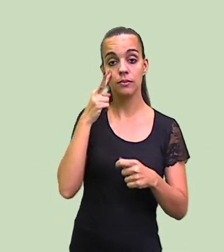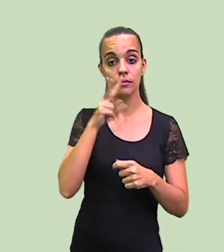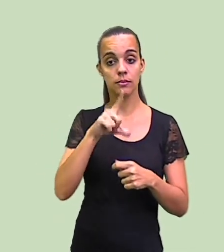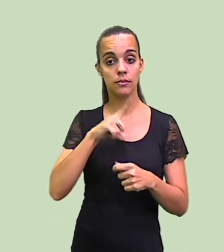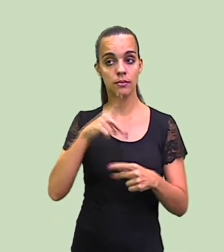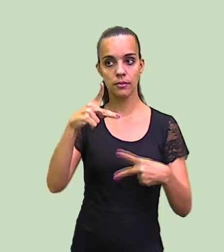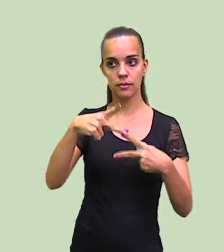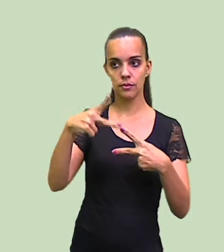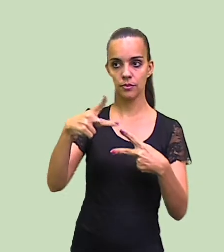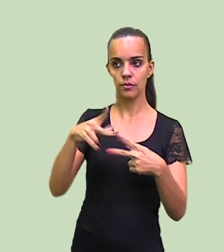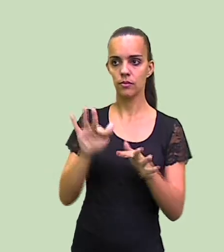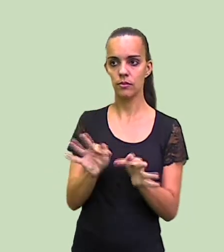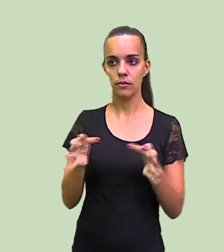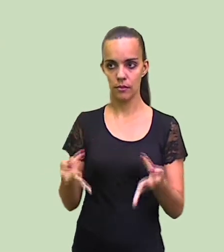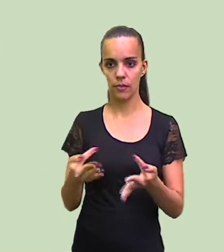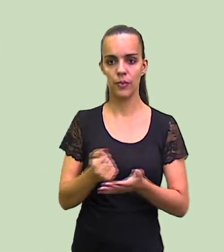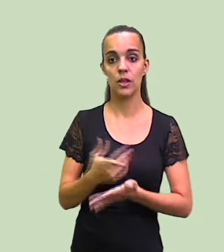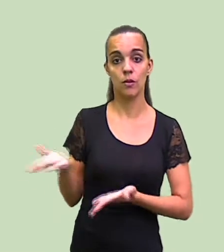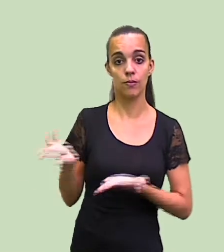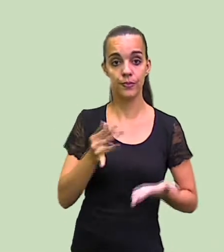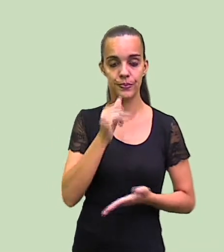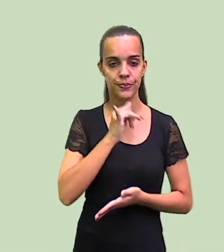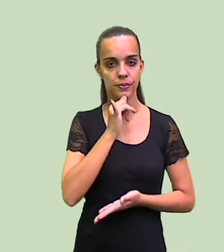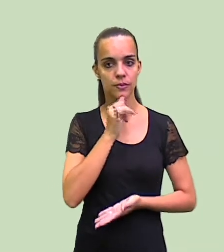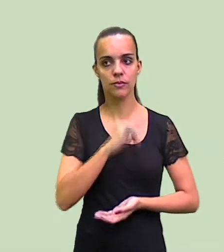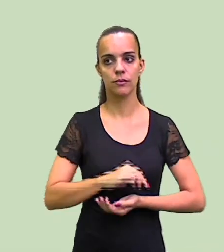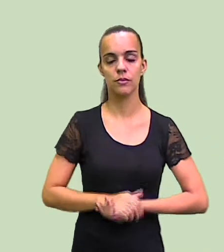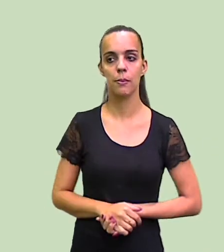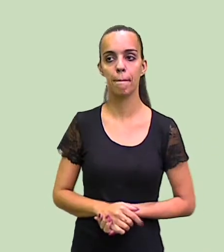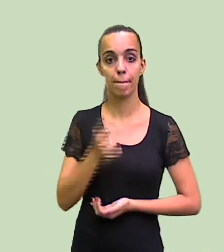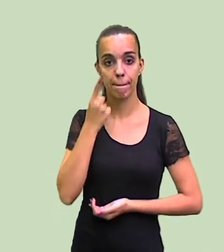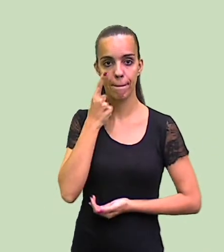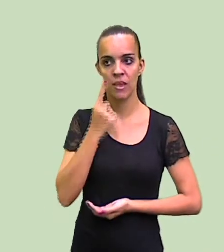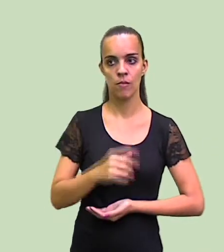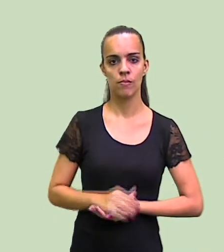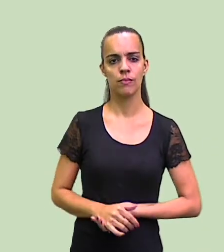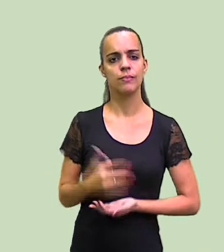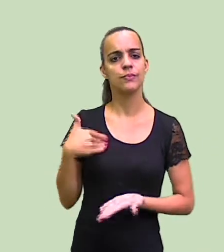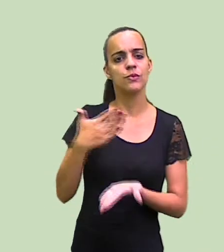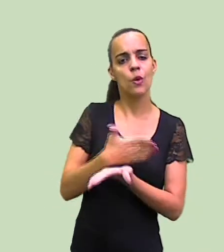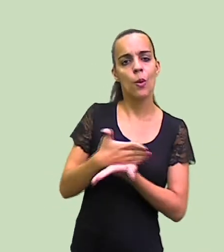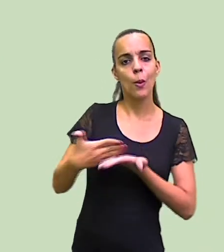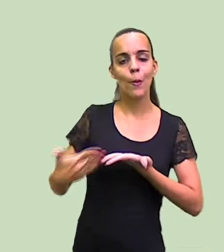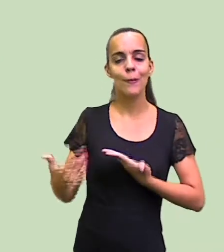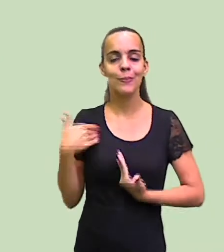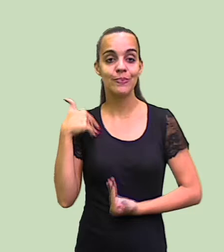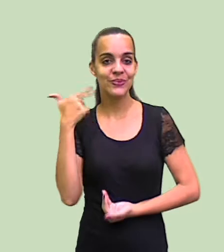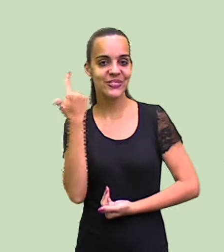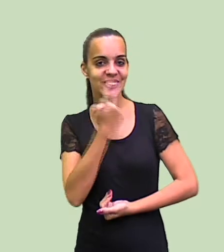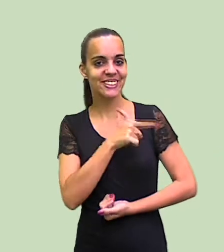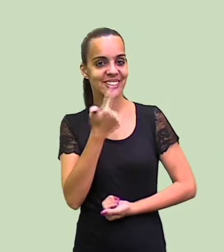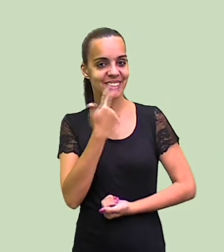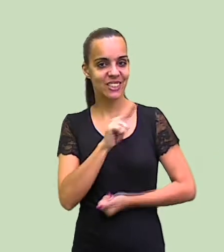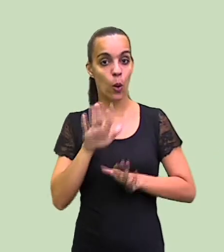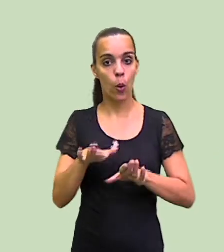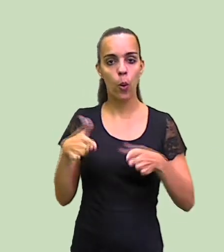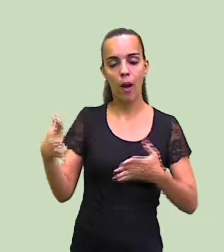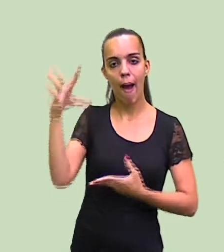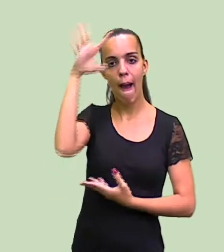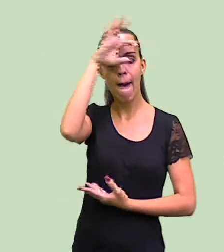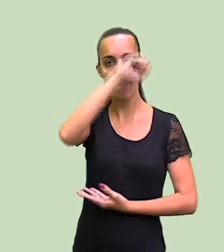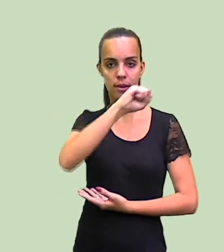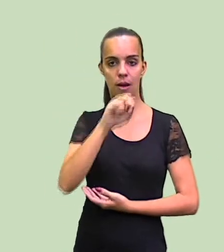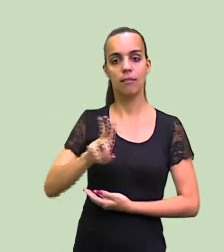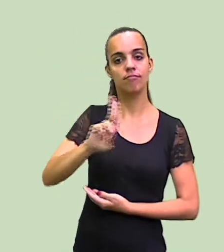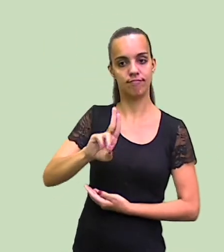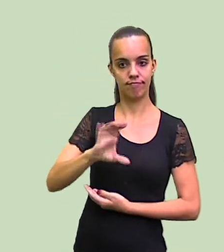mesmo? Então vamos aos exemplos. Olha só, começou a sorrir quando aprendeu